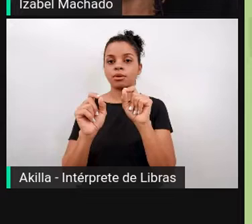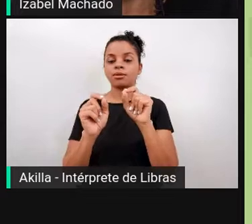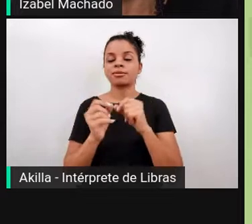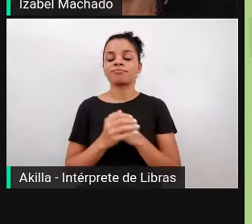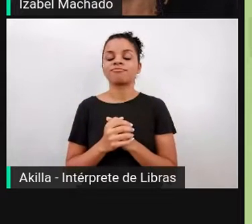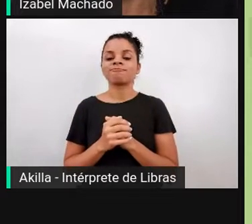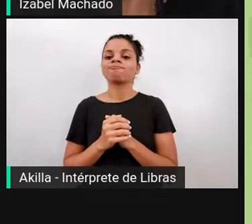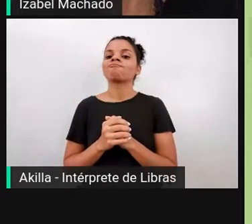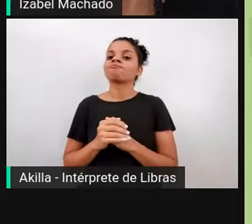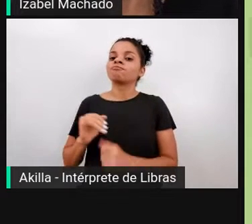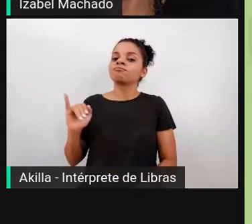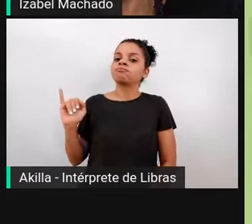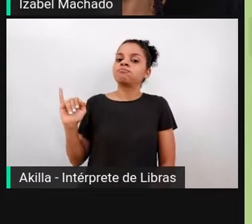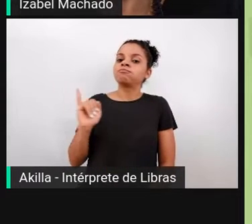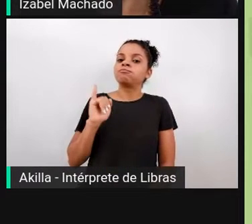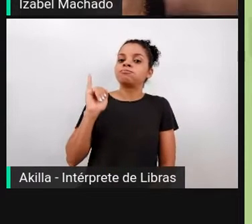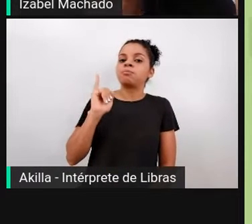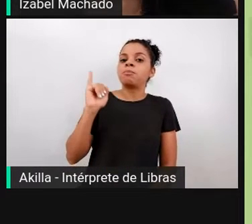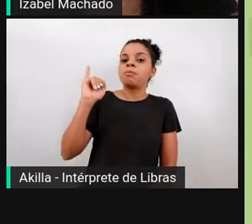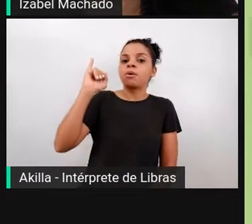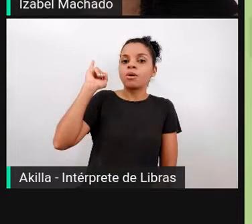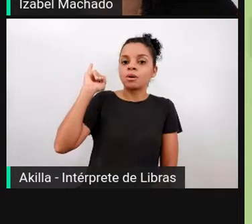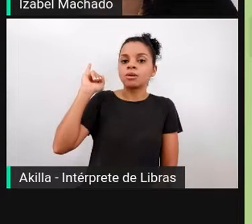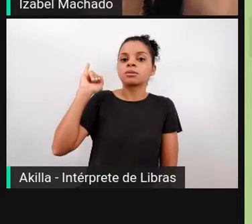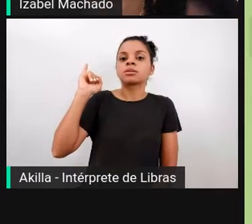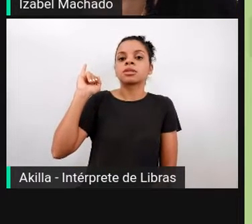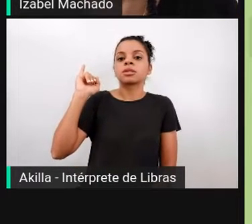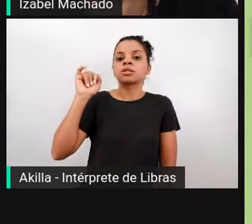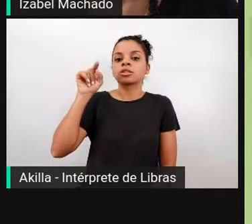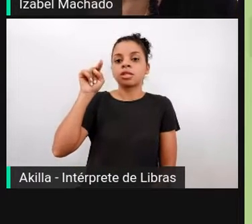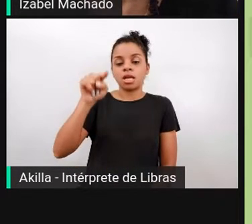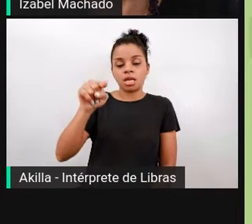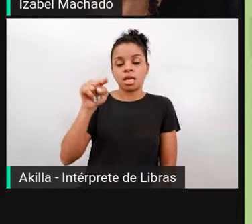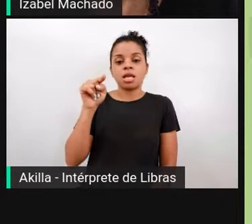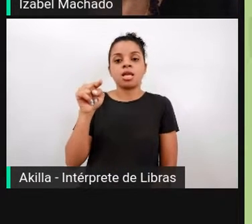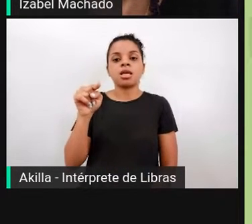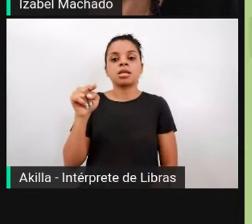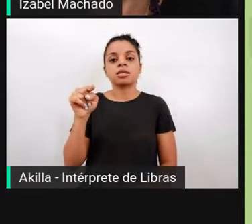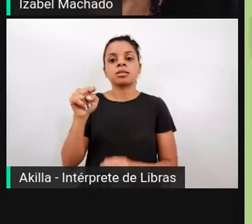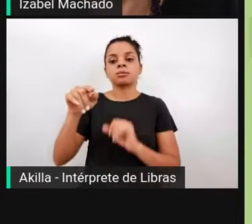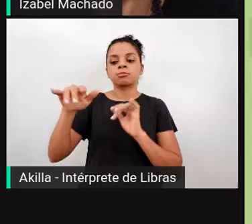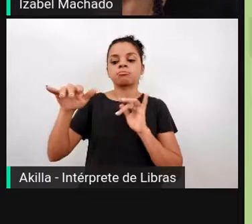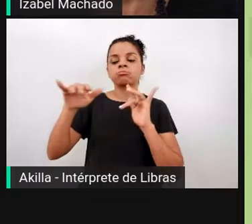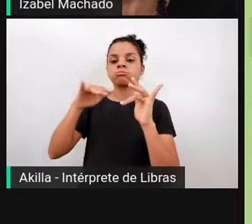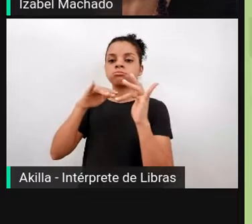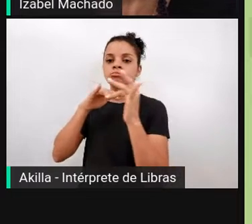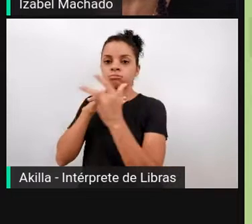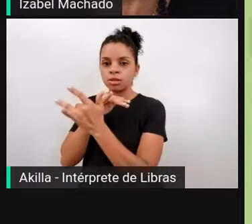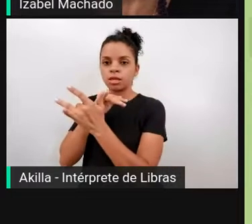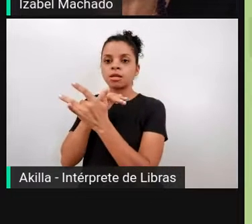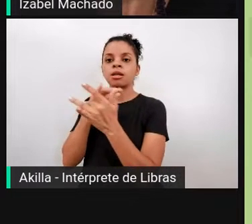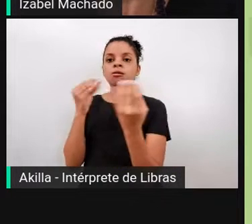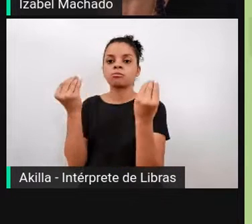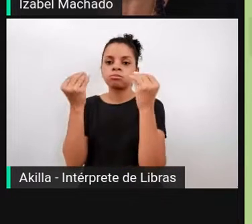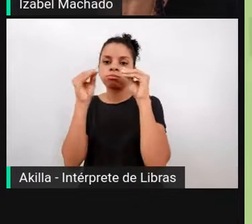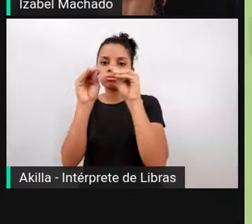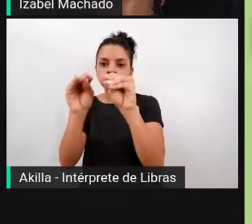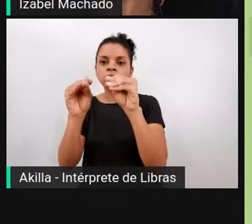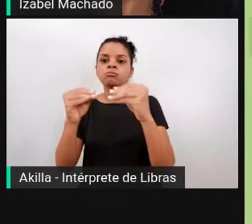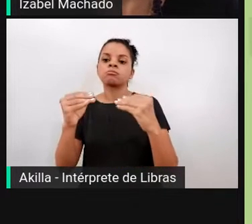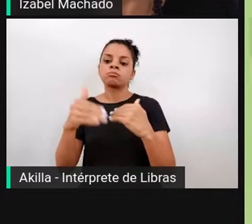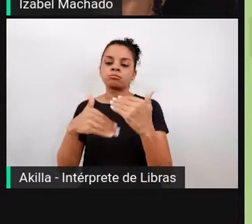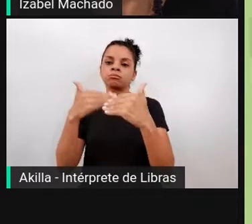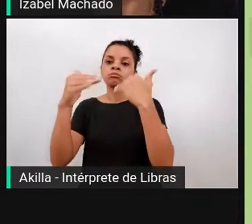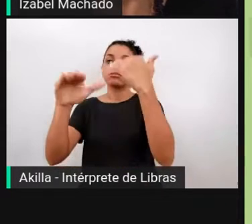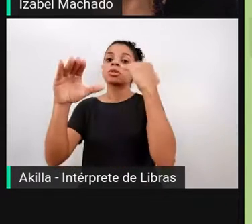muito importante a análise desses canais como política institucional que o Poder Legislativo desenvolve, né, na área de